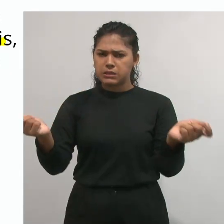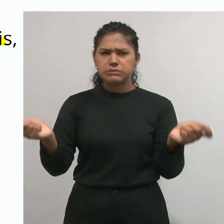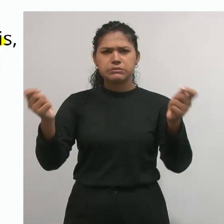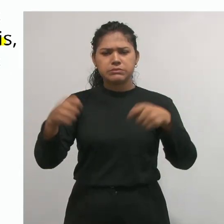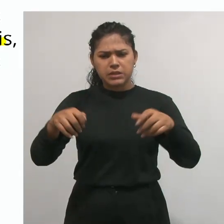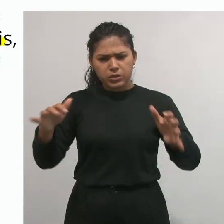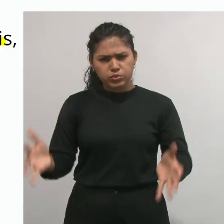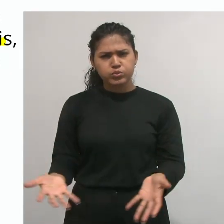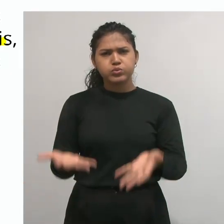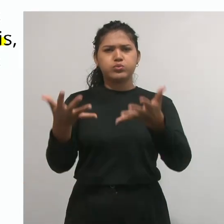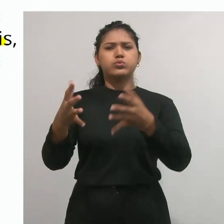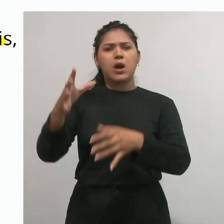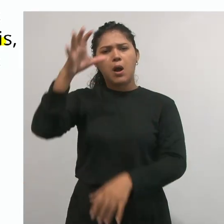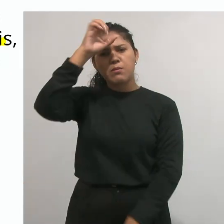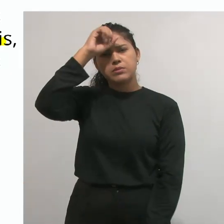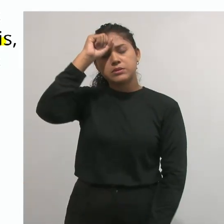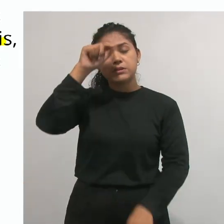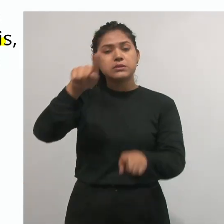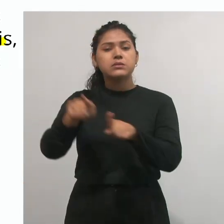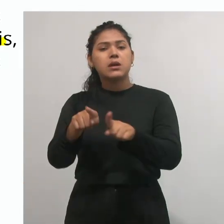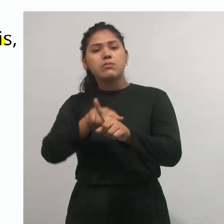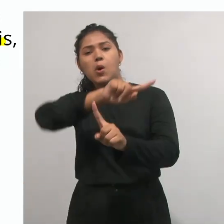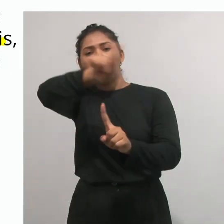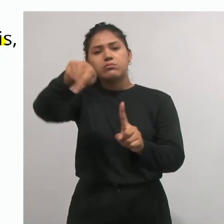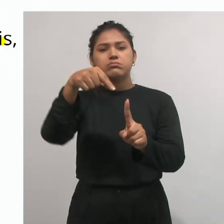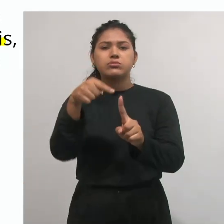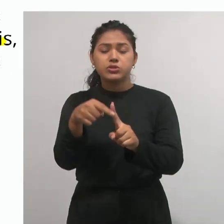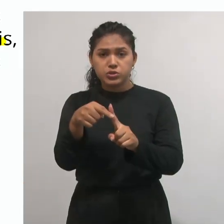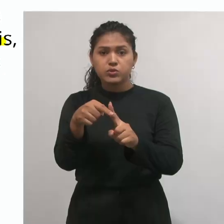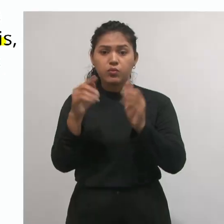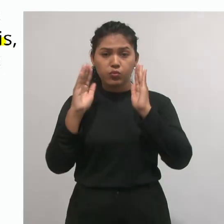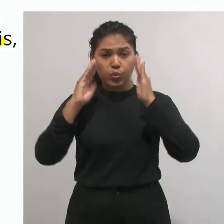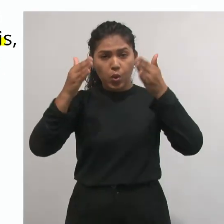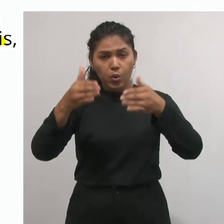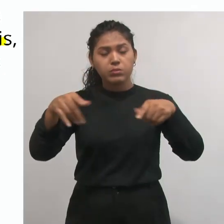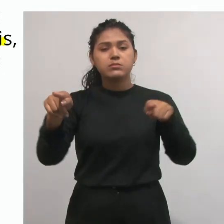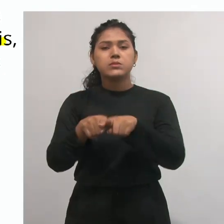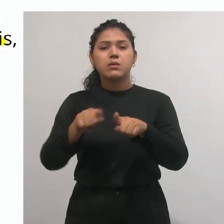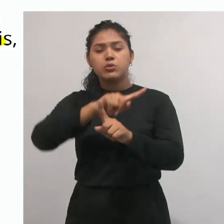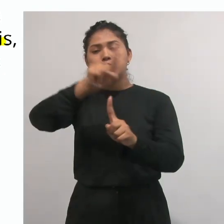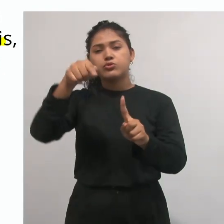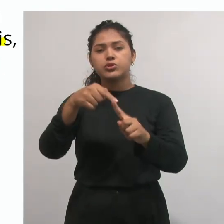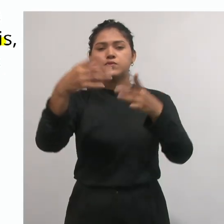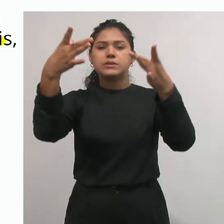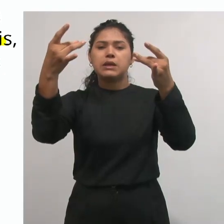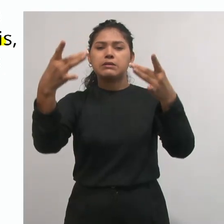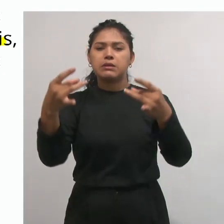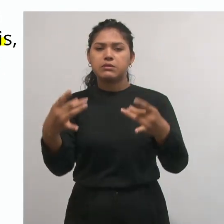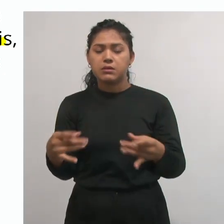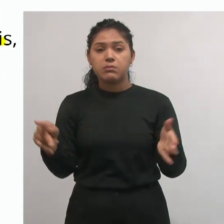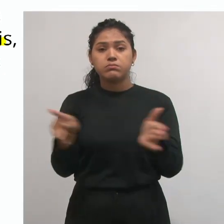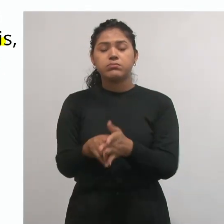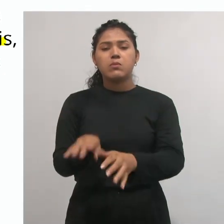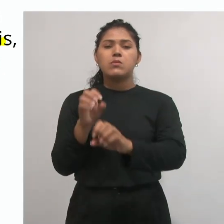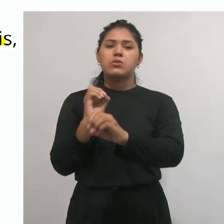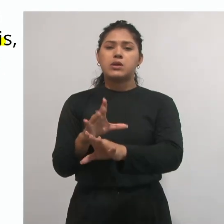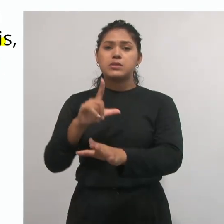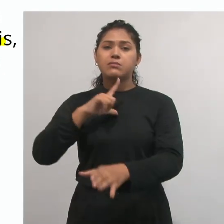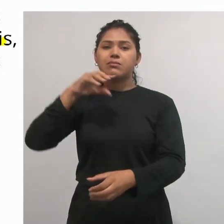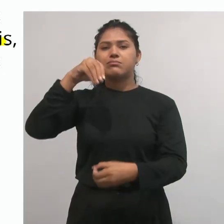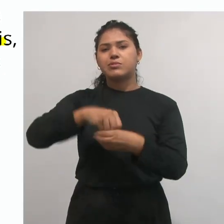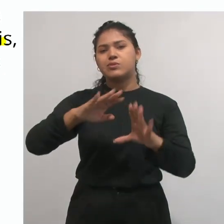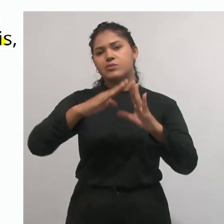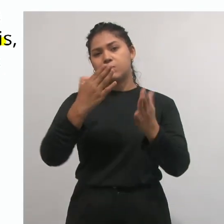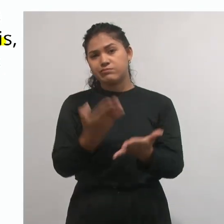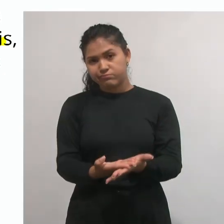para a aprendizagem e os objetivos tácitos e explícitos da educação oferecida